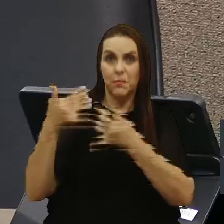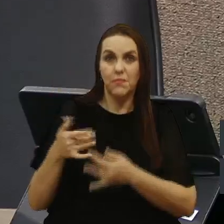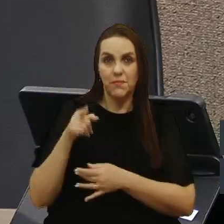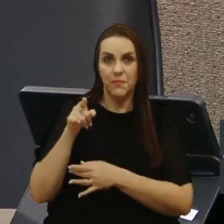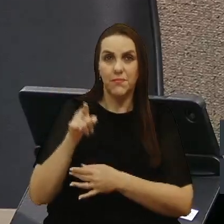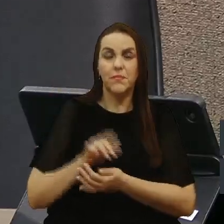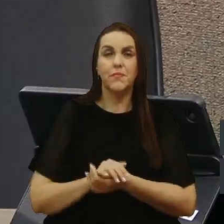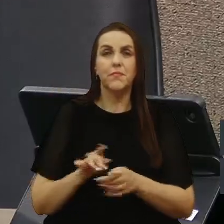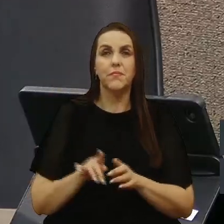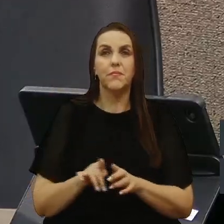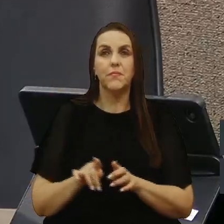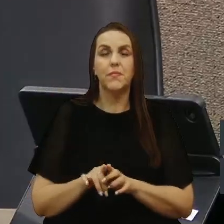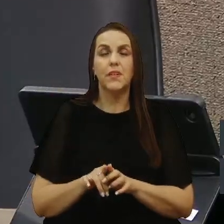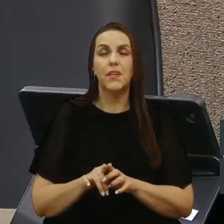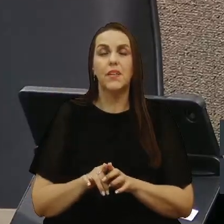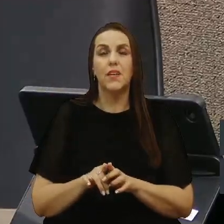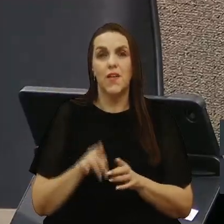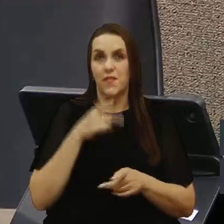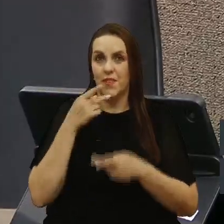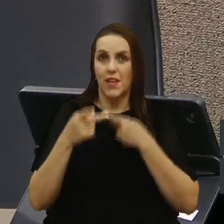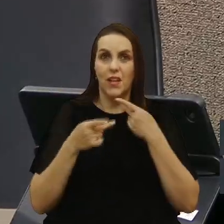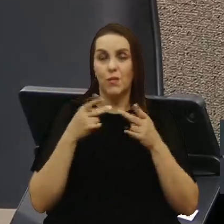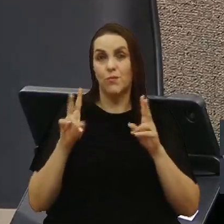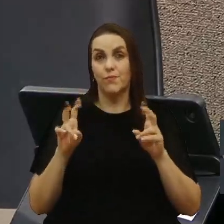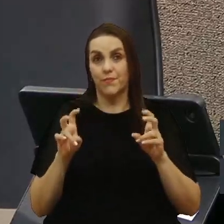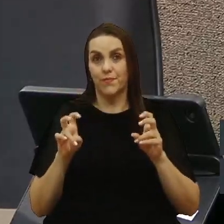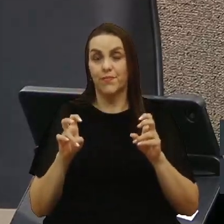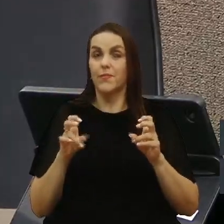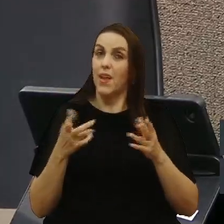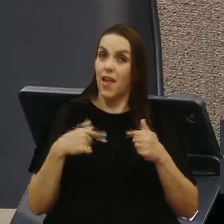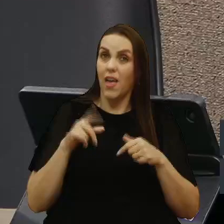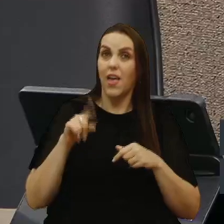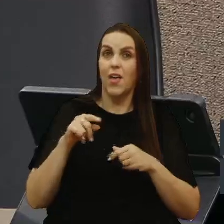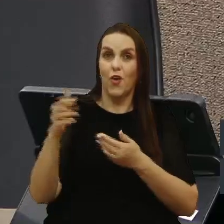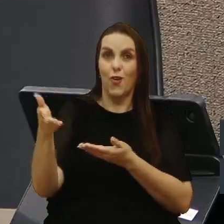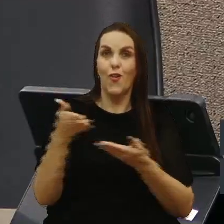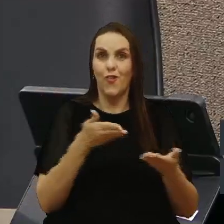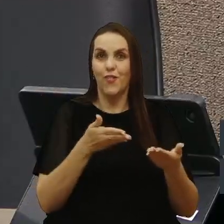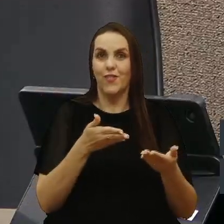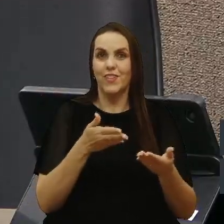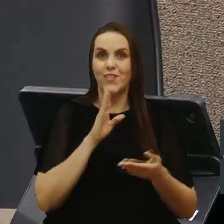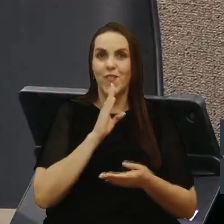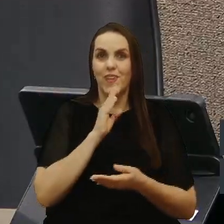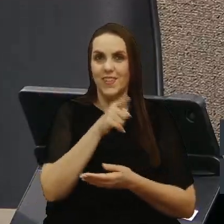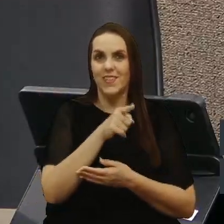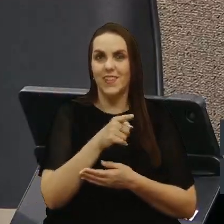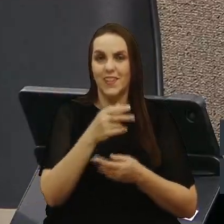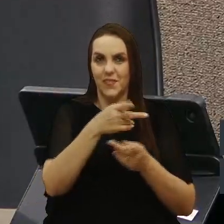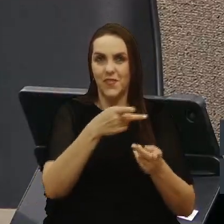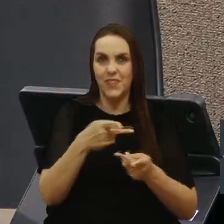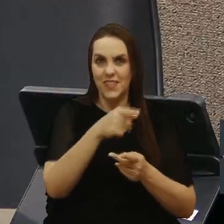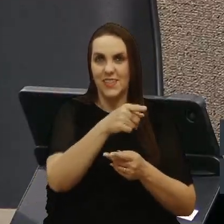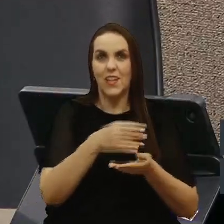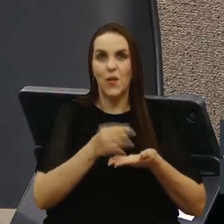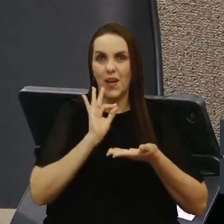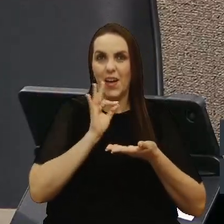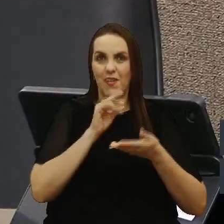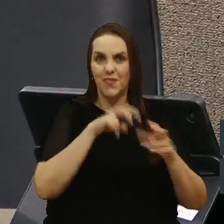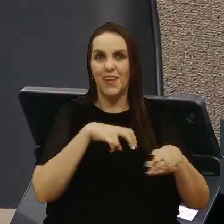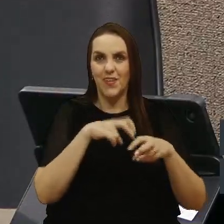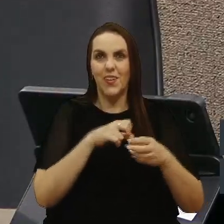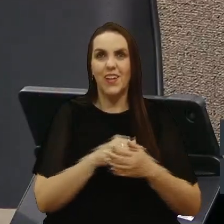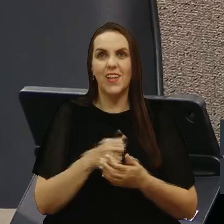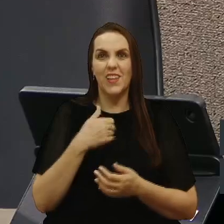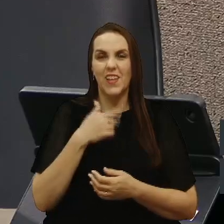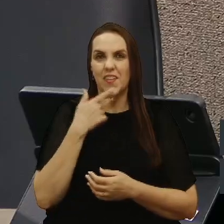e também até porque quando a gente fala sobre isso já fica um convite para as pessoas para que vão conhecer, para que vão visitar. Eu ainda sou daquelas que briga com quem me